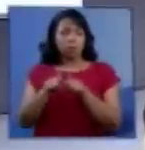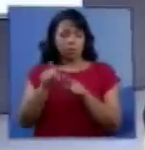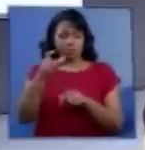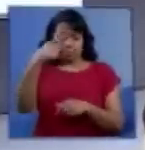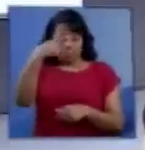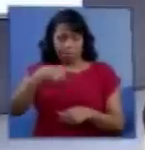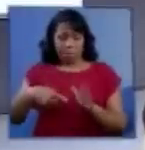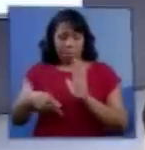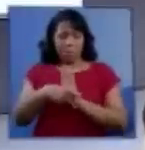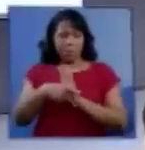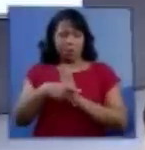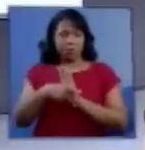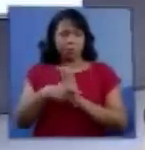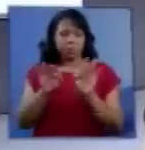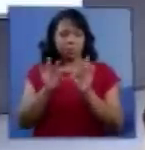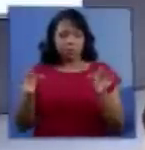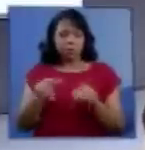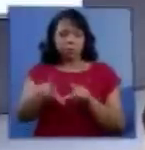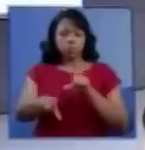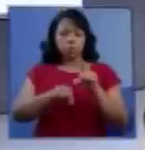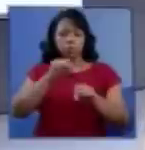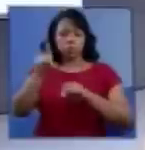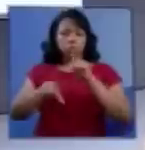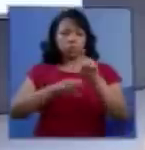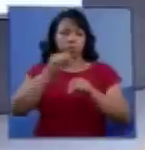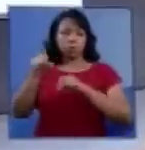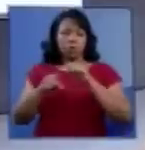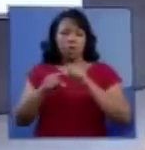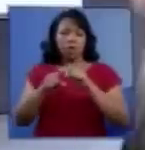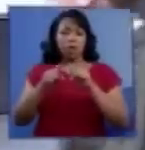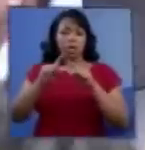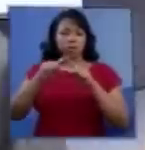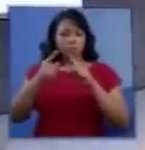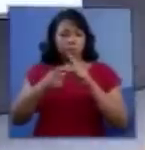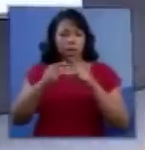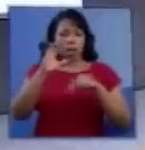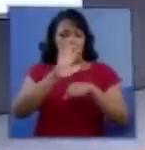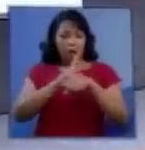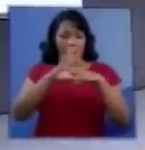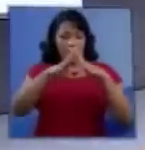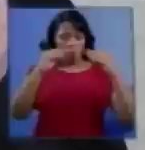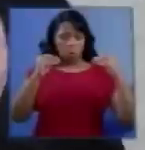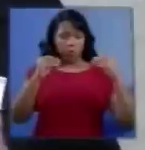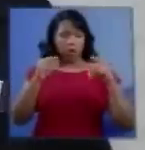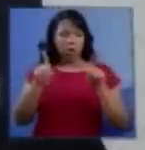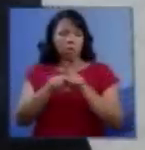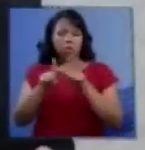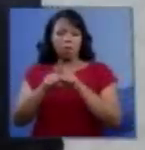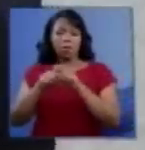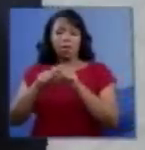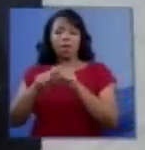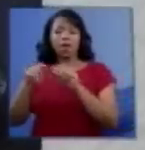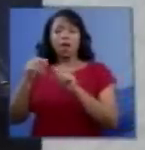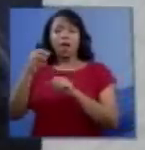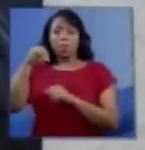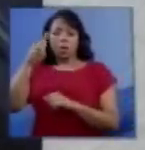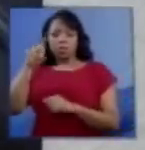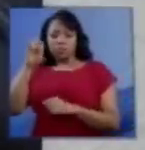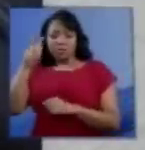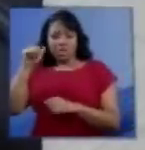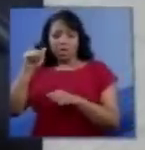é preciso simplesmente escolher entre a medicina que cura e a medicina que mata